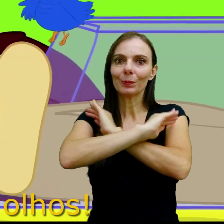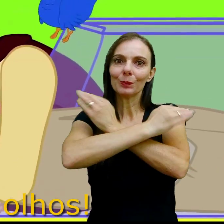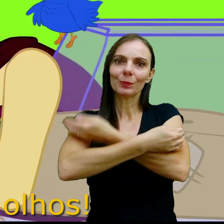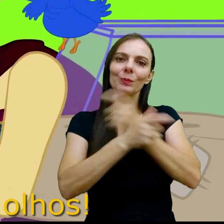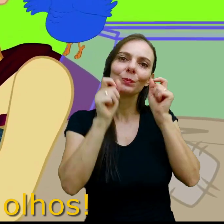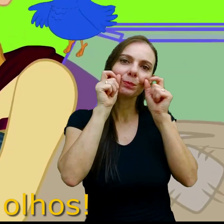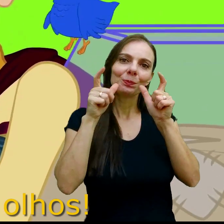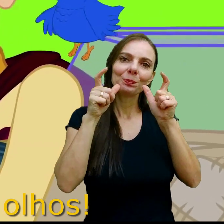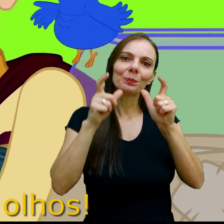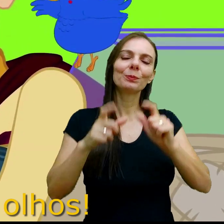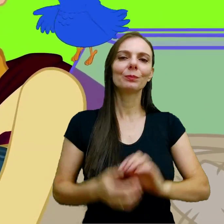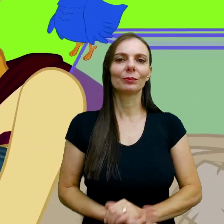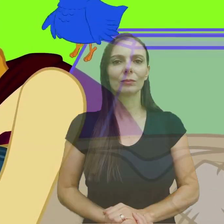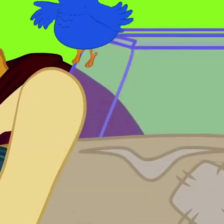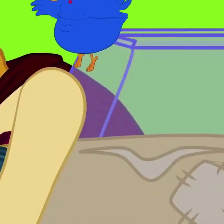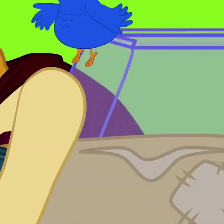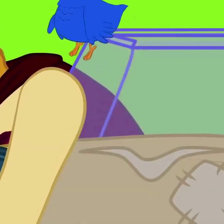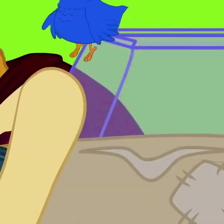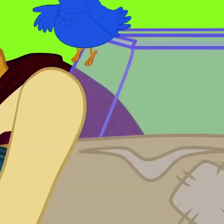Branca de Neve abriu os olhos.